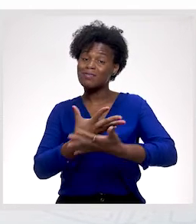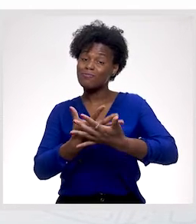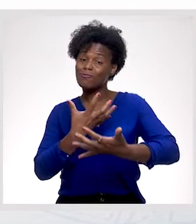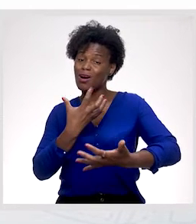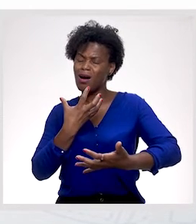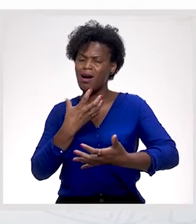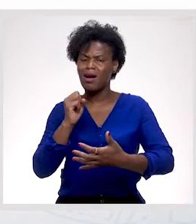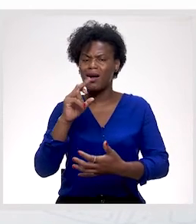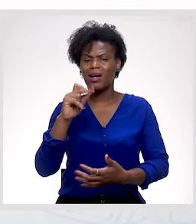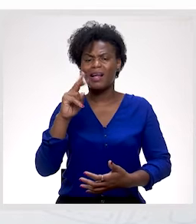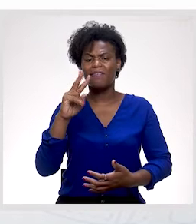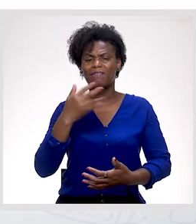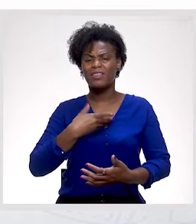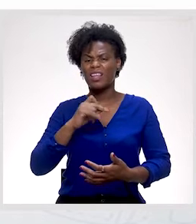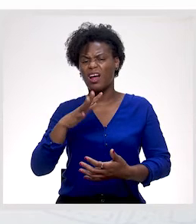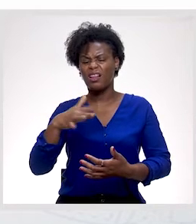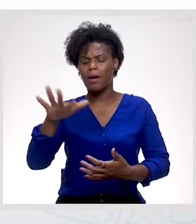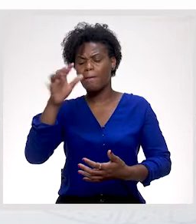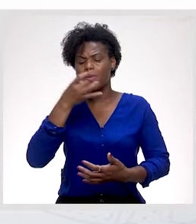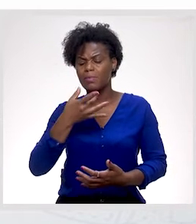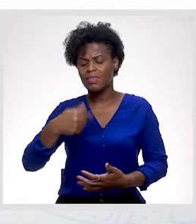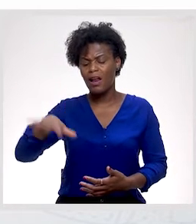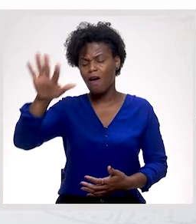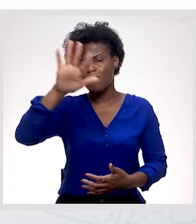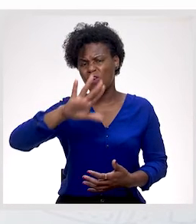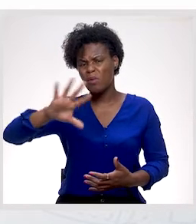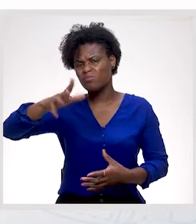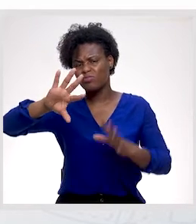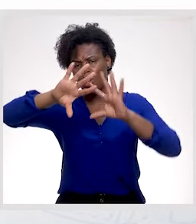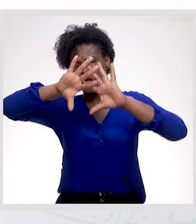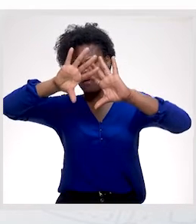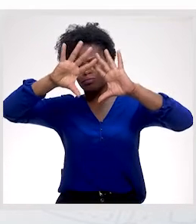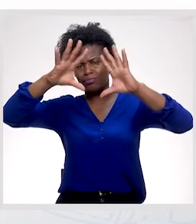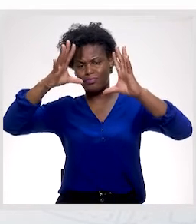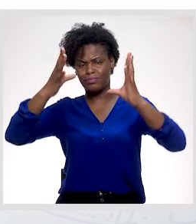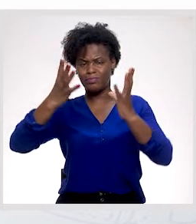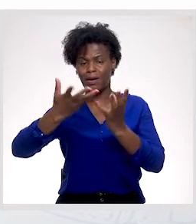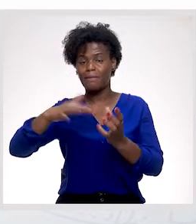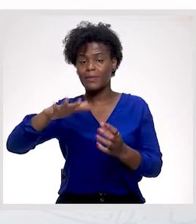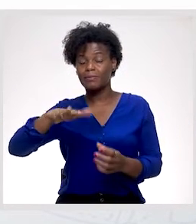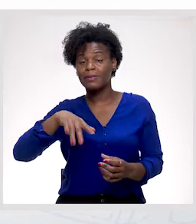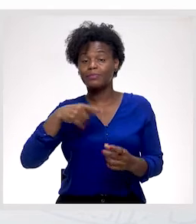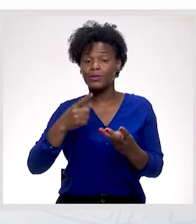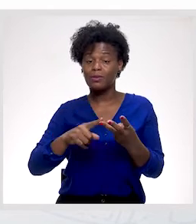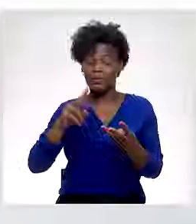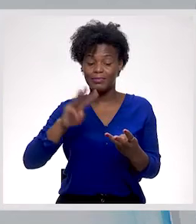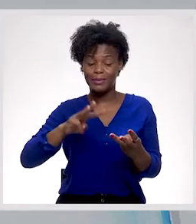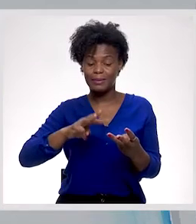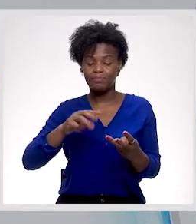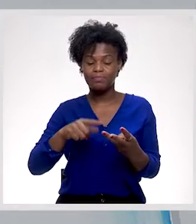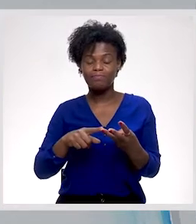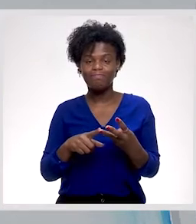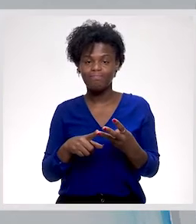assumir a forma aproximadamente esférica. E a terceira característica que